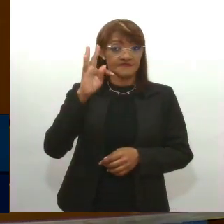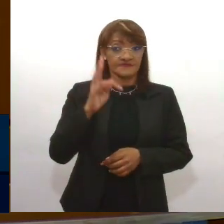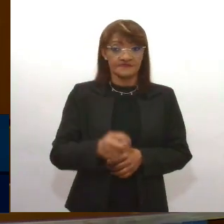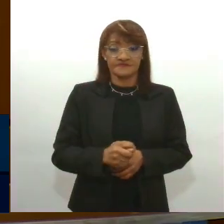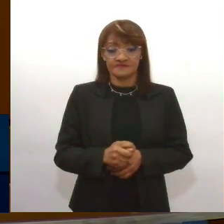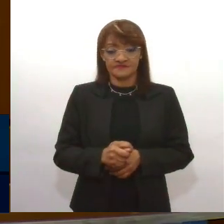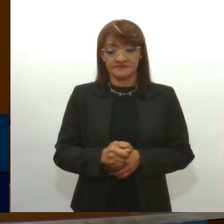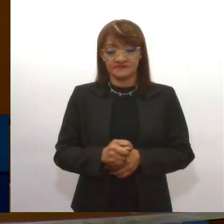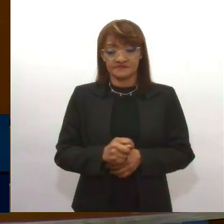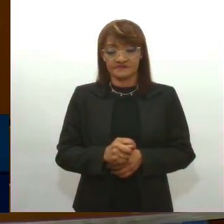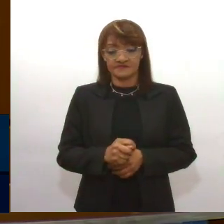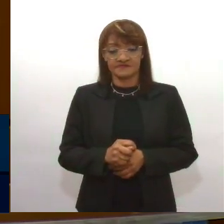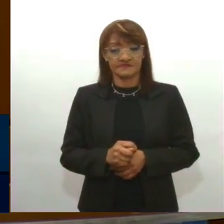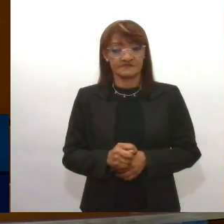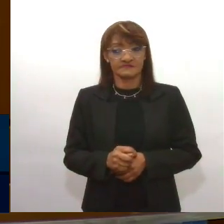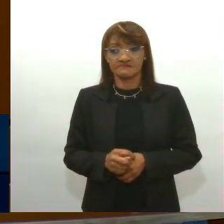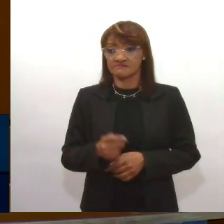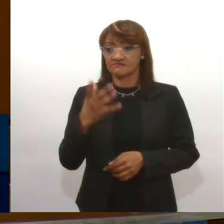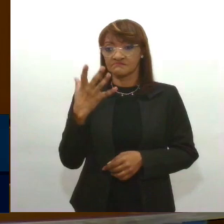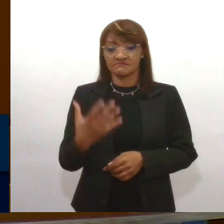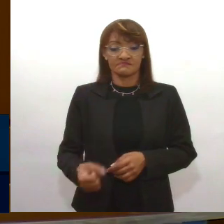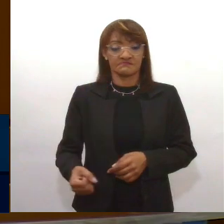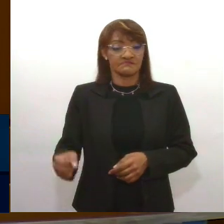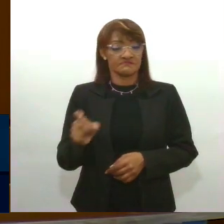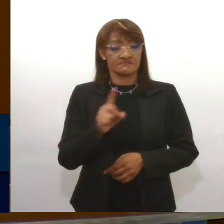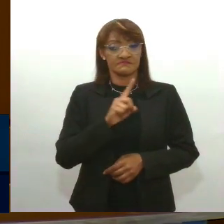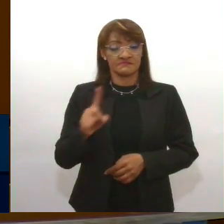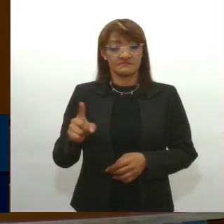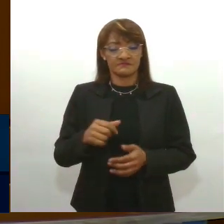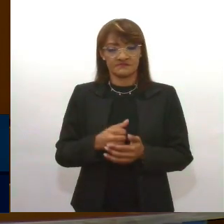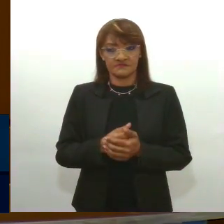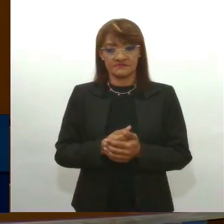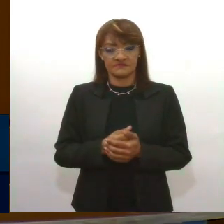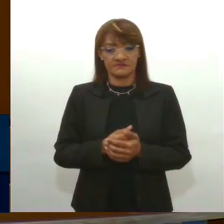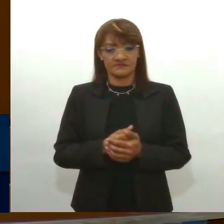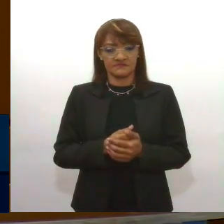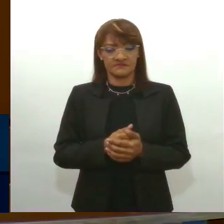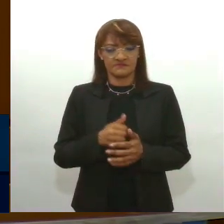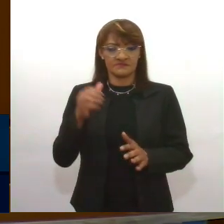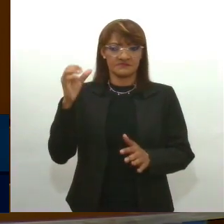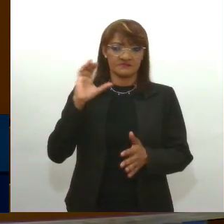fosse feito cometido crimes alguns reclamaram